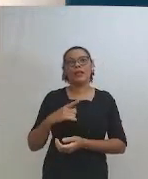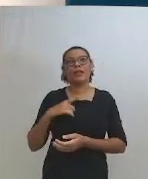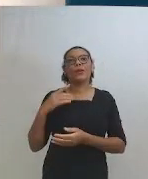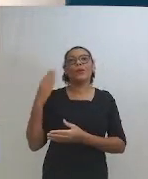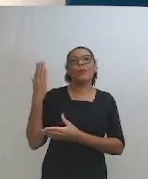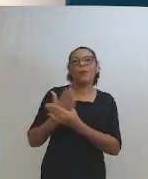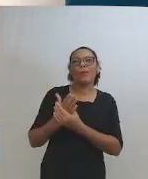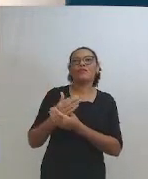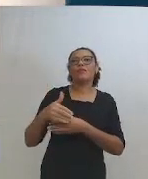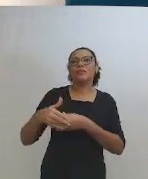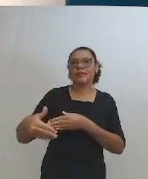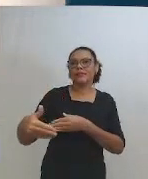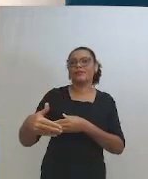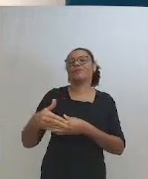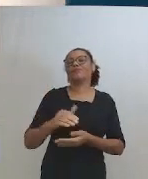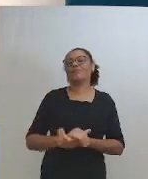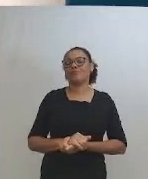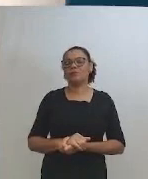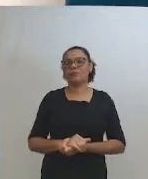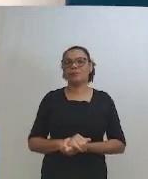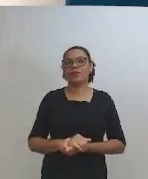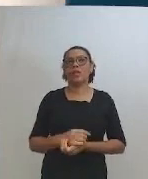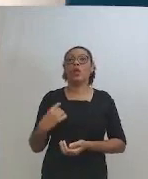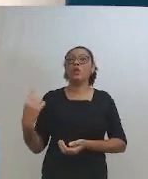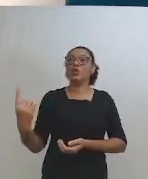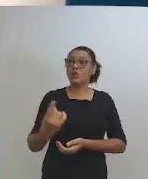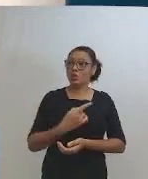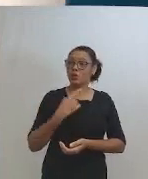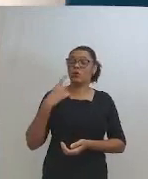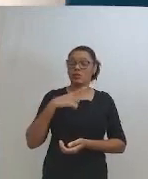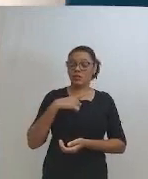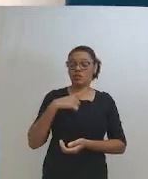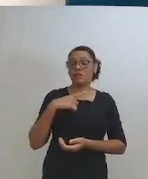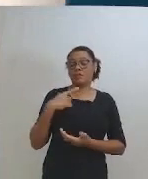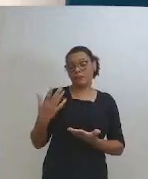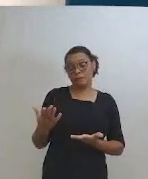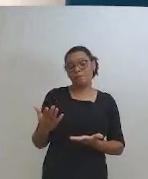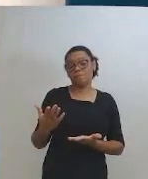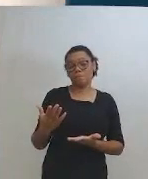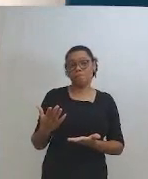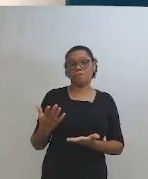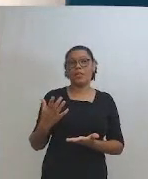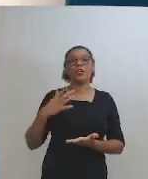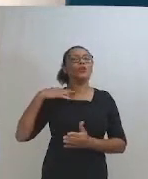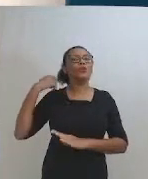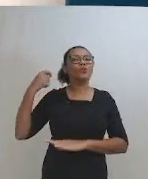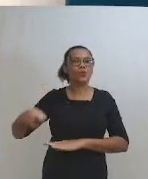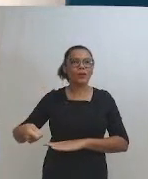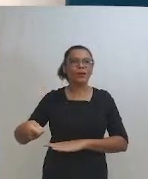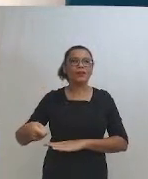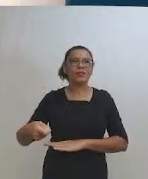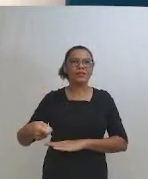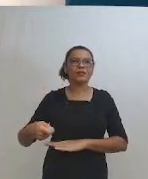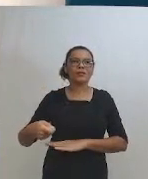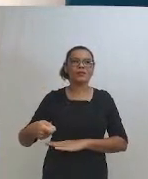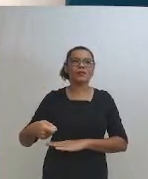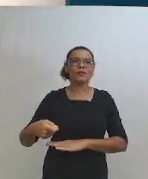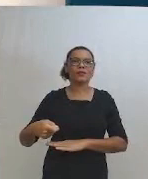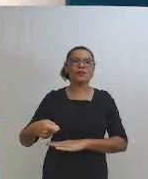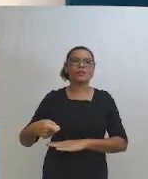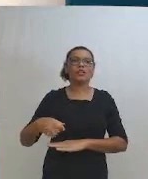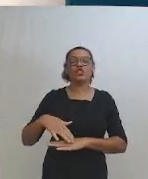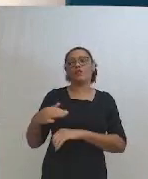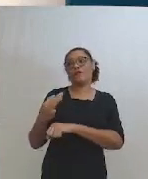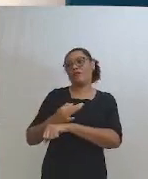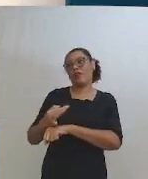sentenciado. E nós ainda tivemos aí o desprazer do juiz entrar no seu período e no seu gozo de férias. Eu não estou tirando este